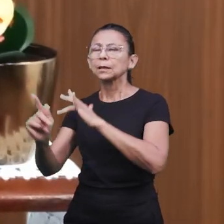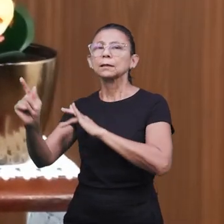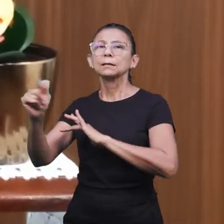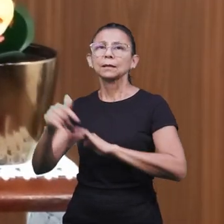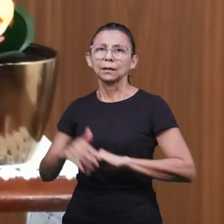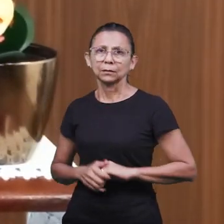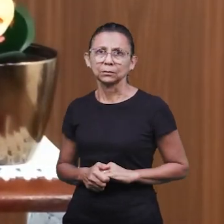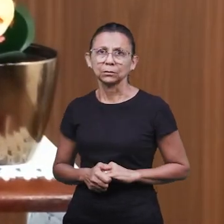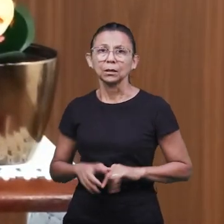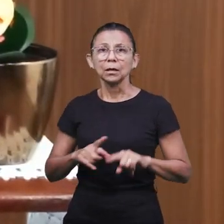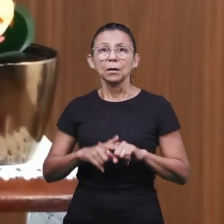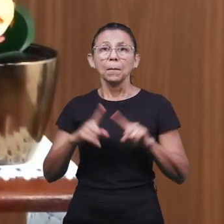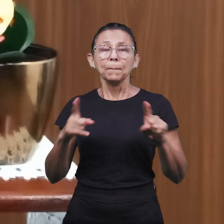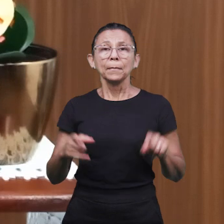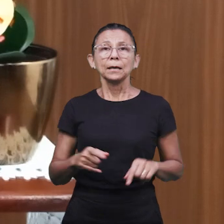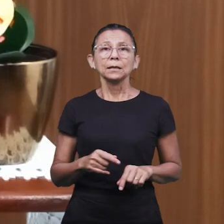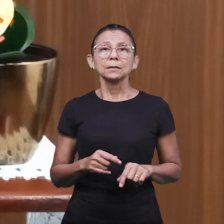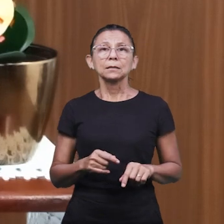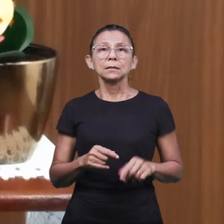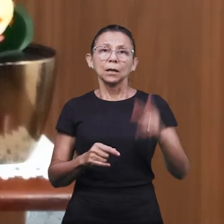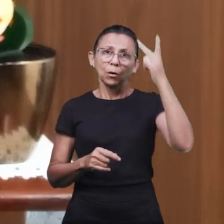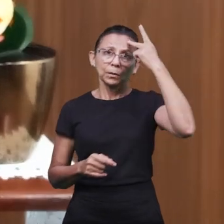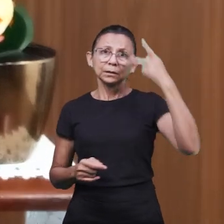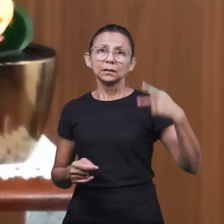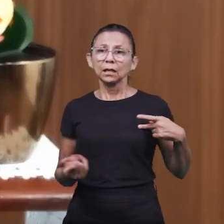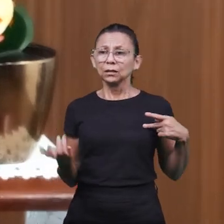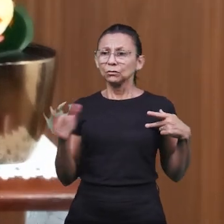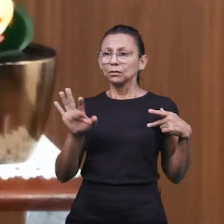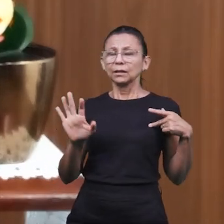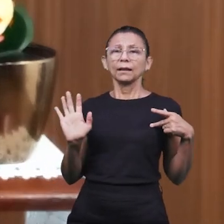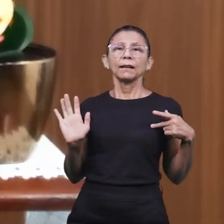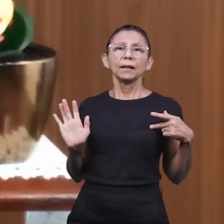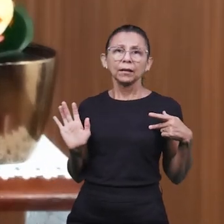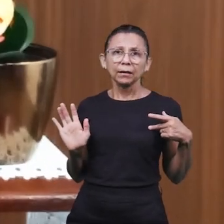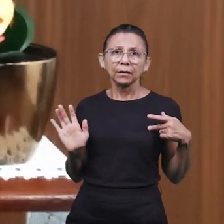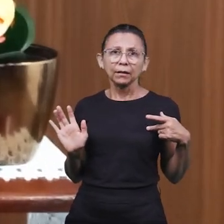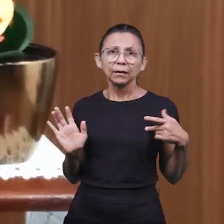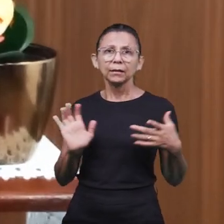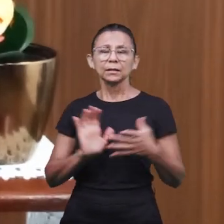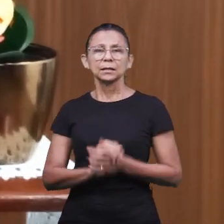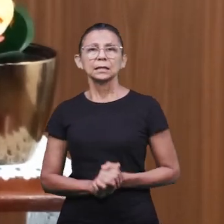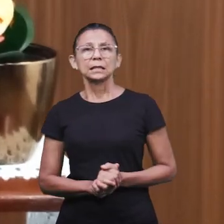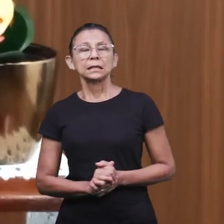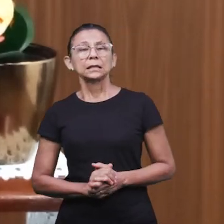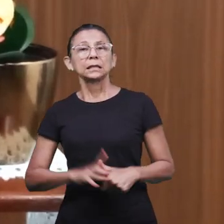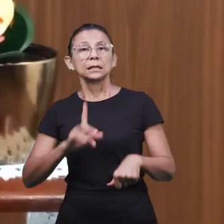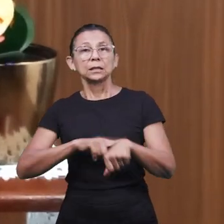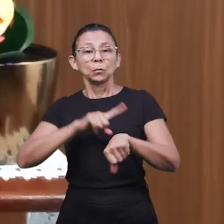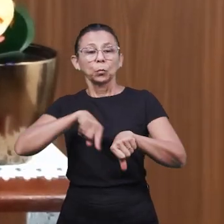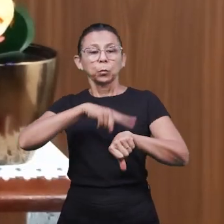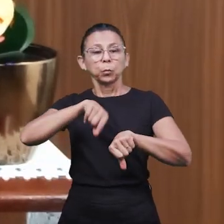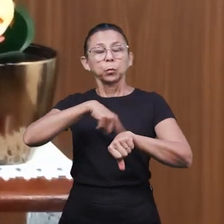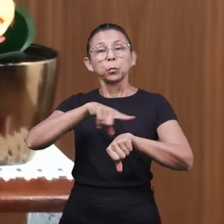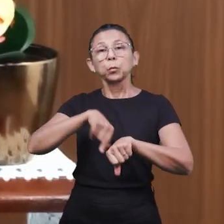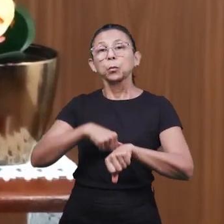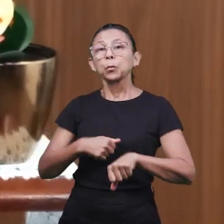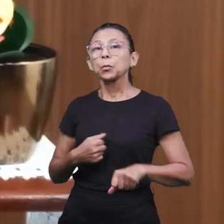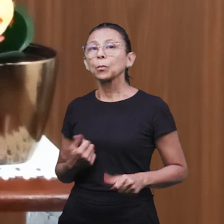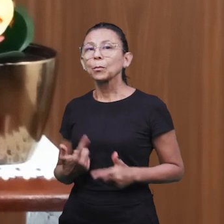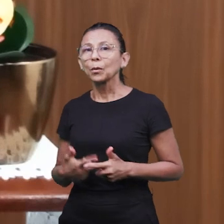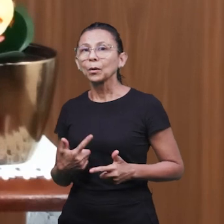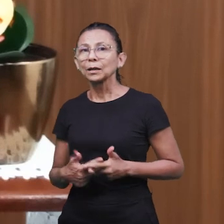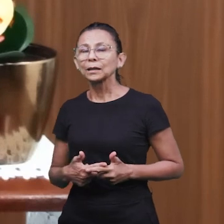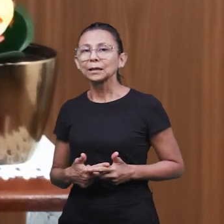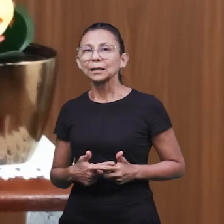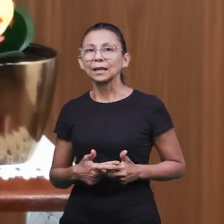pessoas estão abrindo mão desses valores. E nós falamos da velocidade, por quê? Porque o adversário da alma